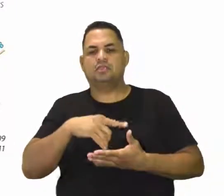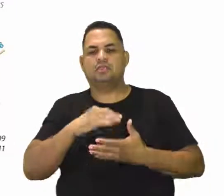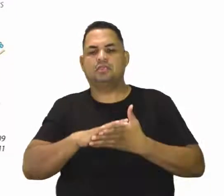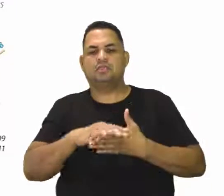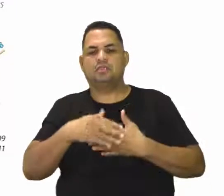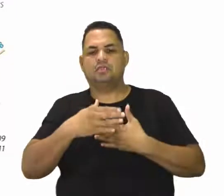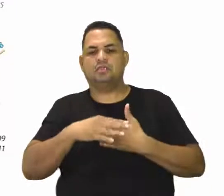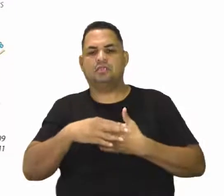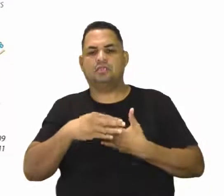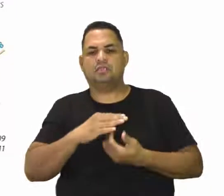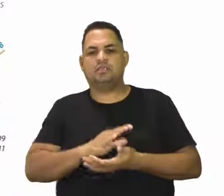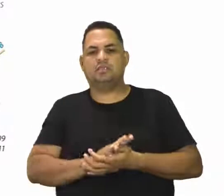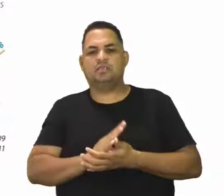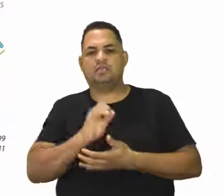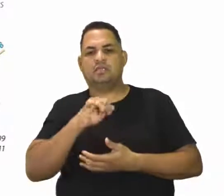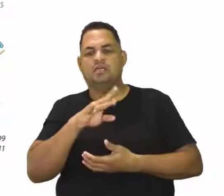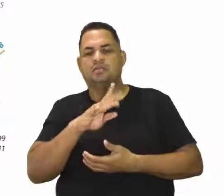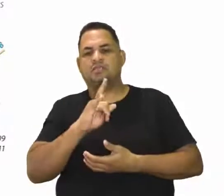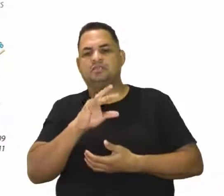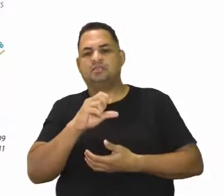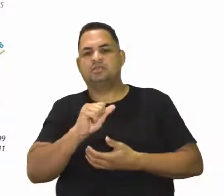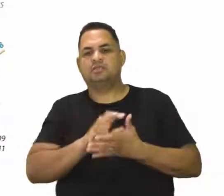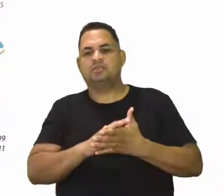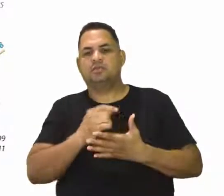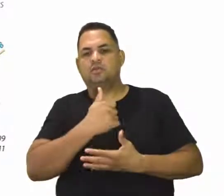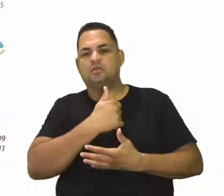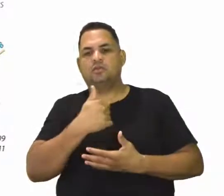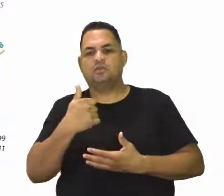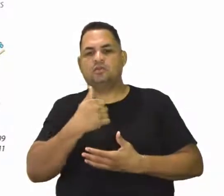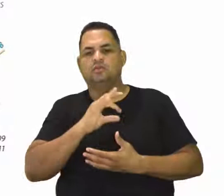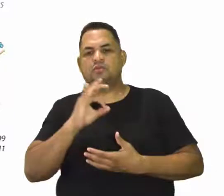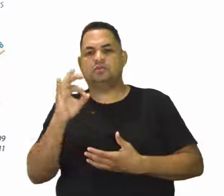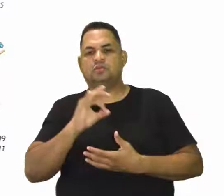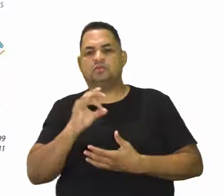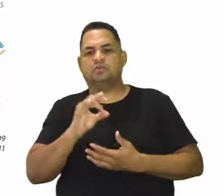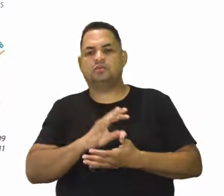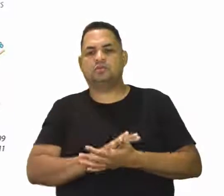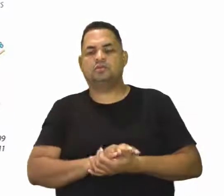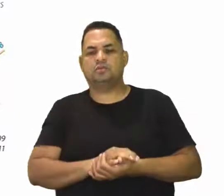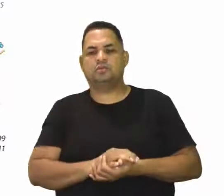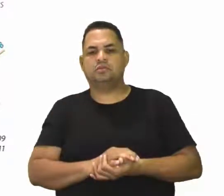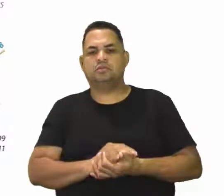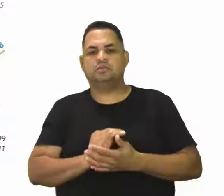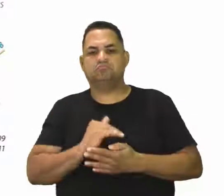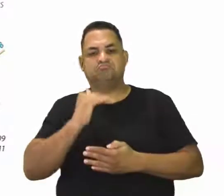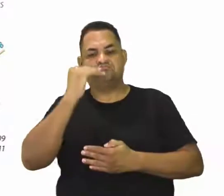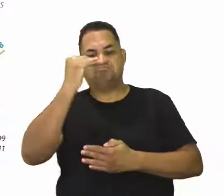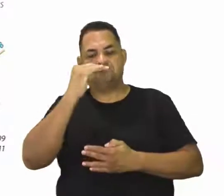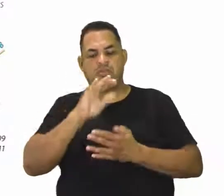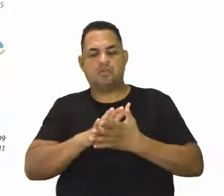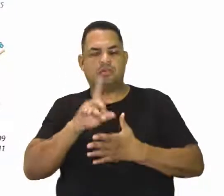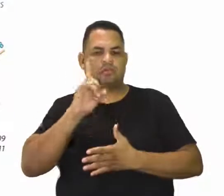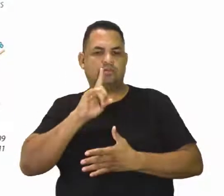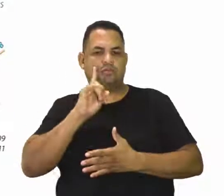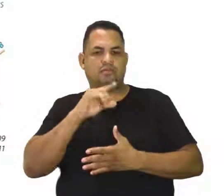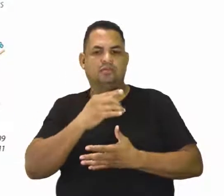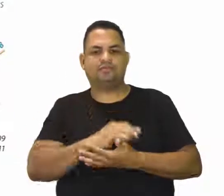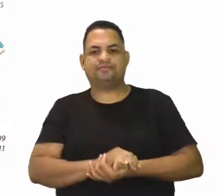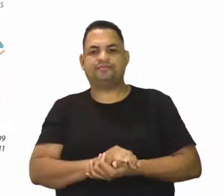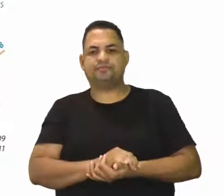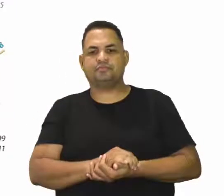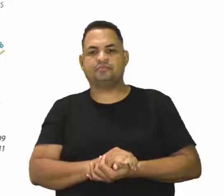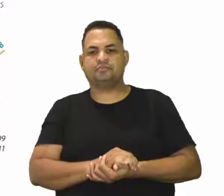tem um Arábia Saudita aí que gasta onze por cento muito maior que os Estados Unidos